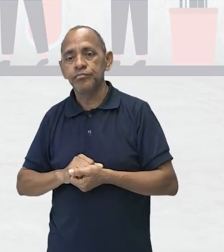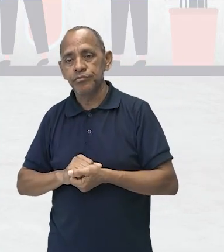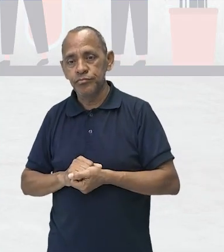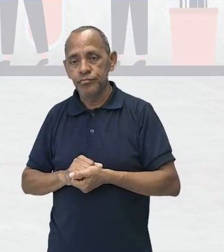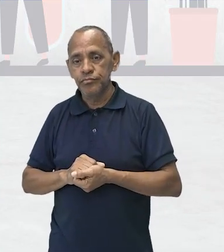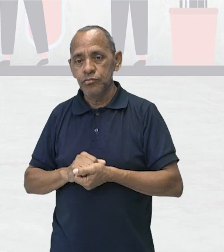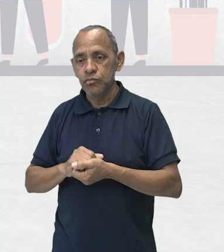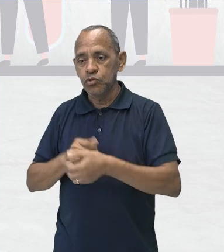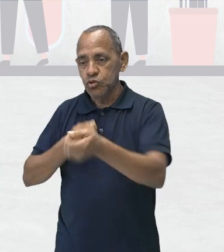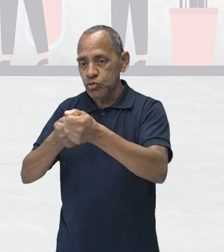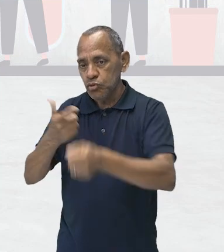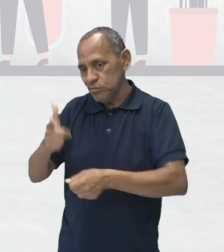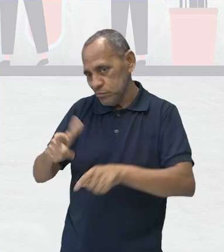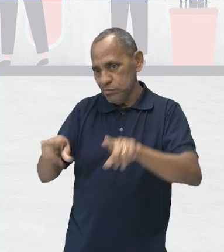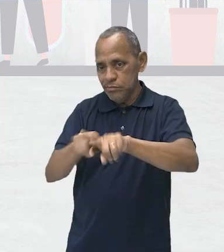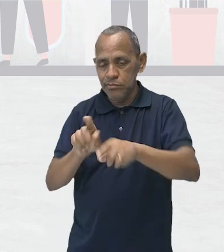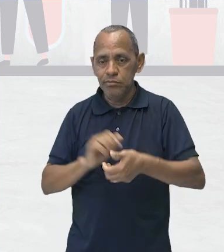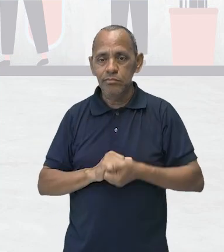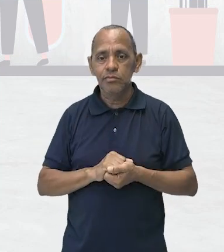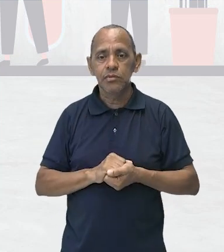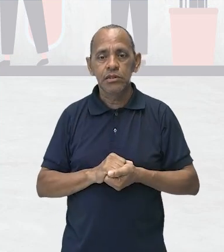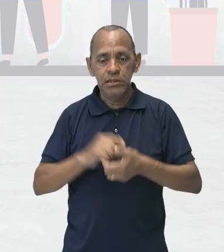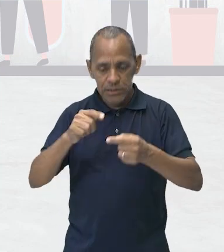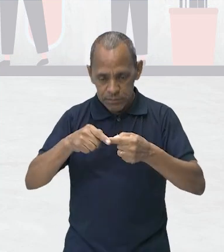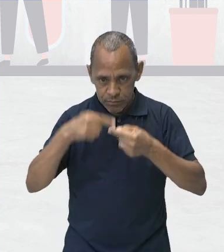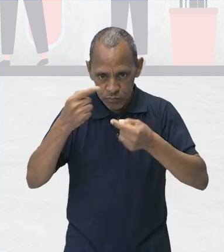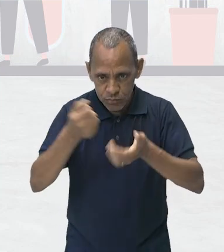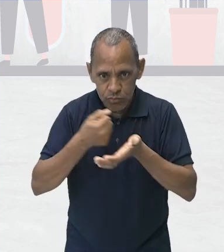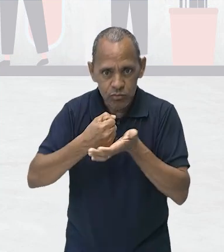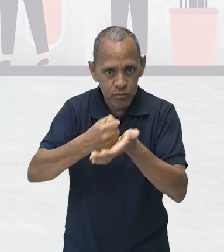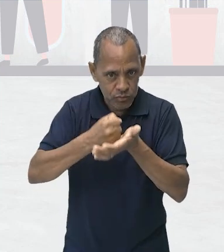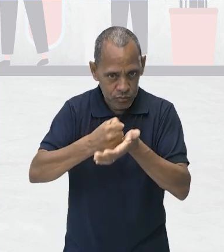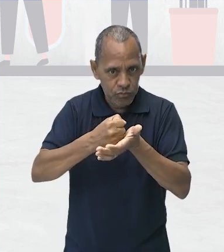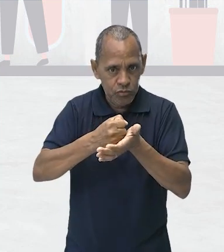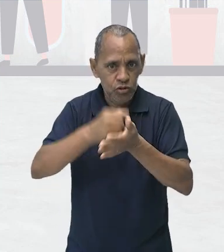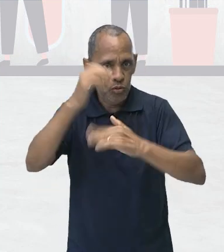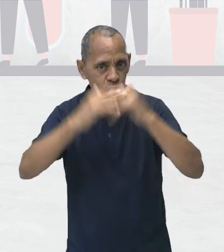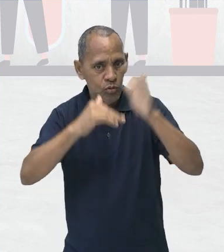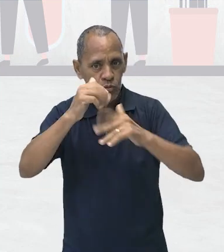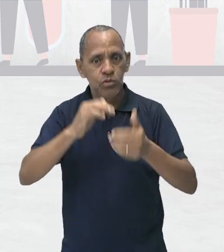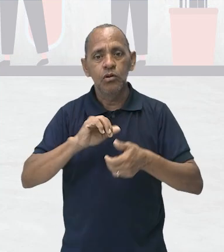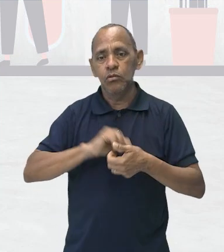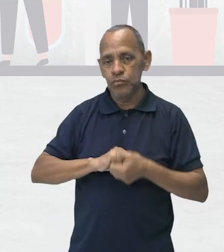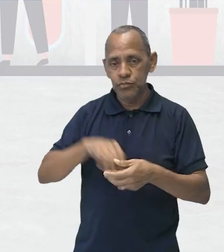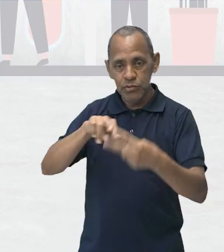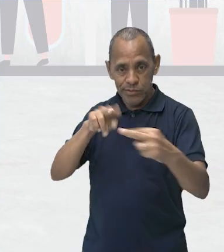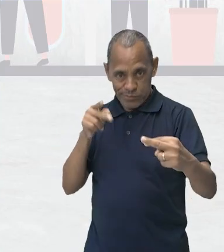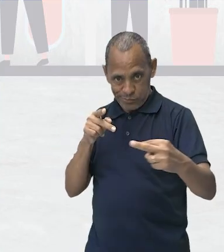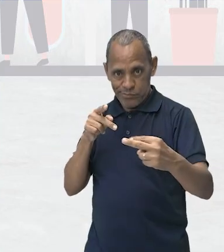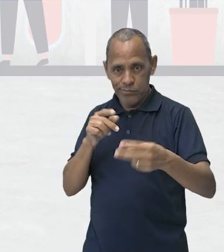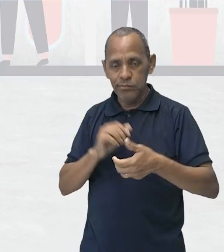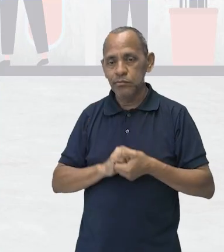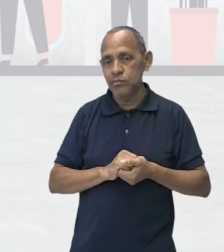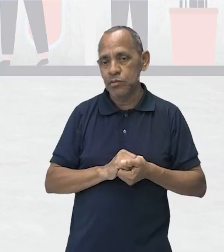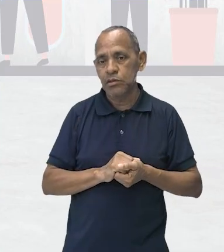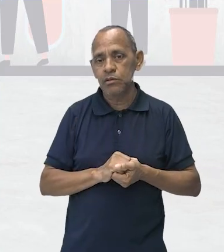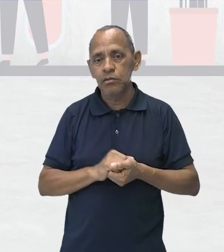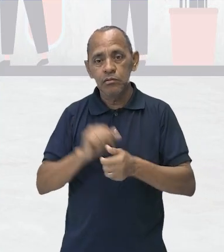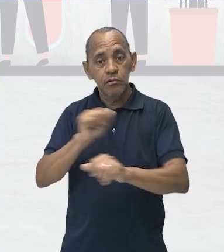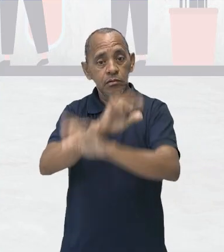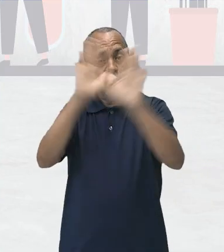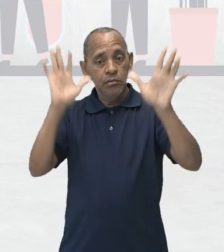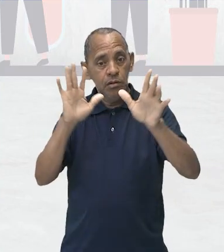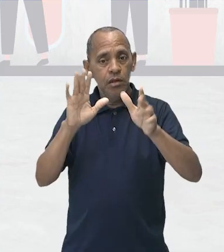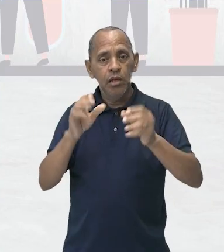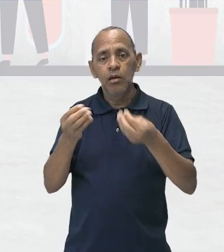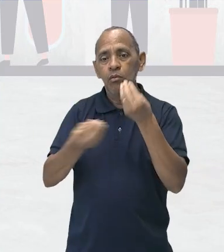conjunto genético daquele indivíduo. Após obter os resultados, o profissional geneticista explica de forma clara